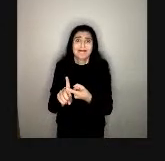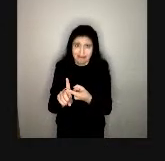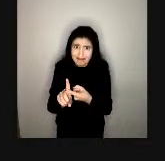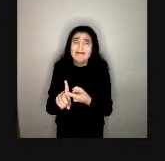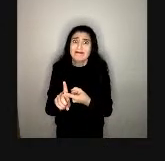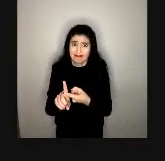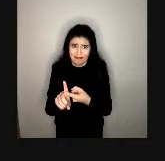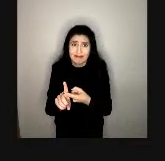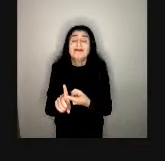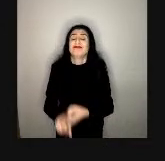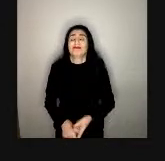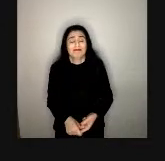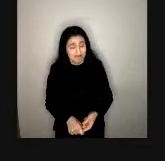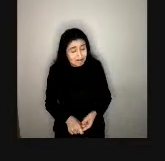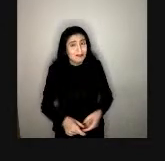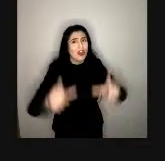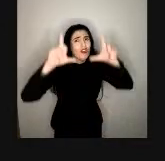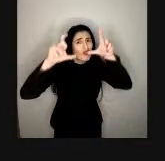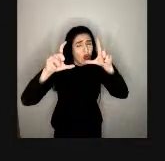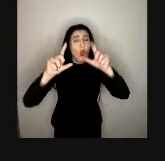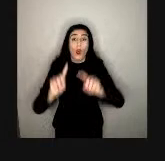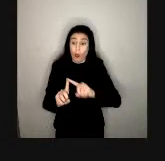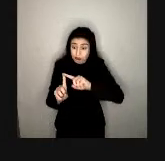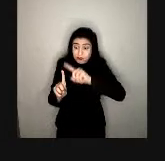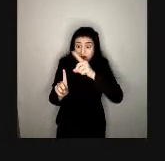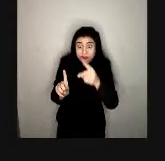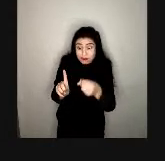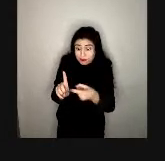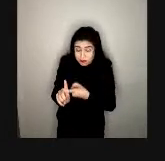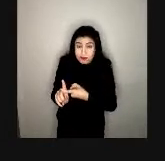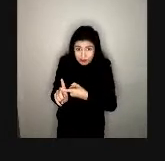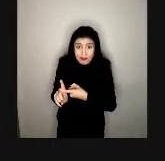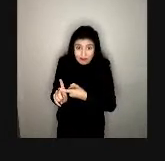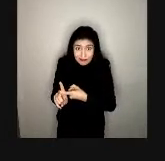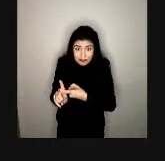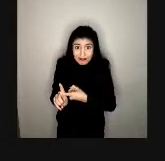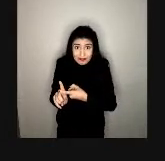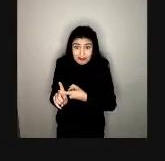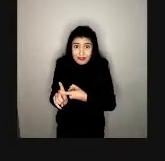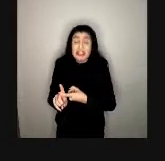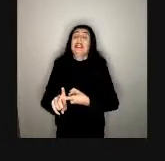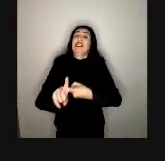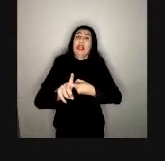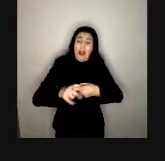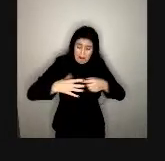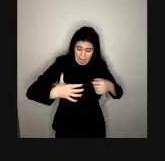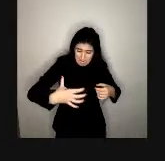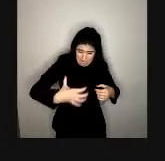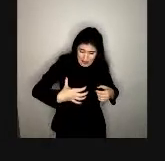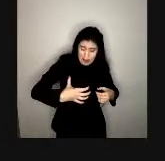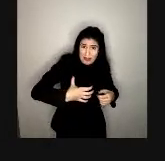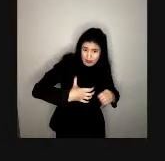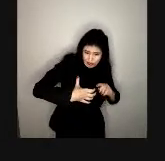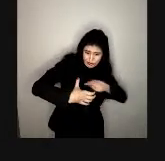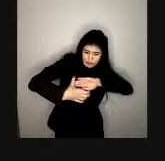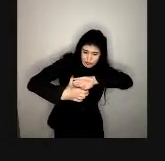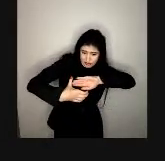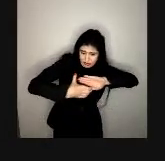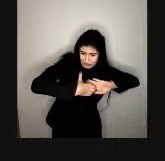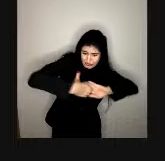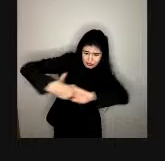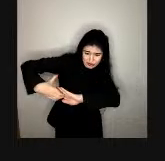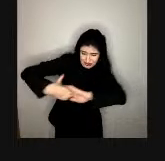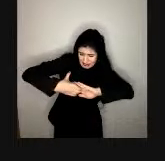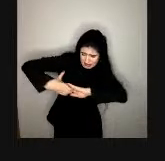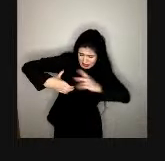livro tem uma foto dela, que ela está grávida, durante a gravidez teve que tirar a mama e careca. Ela falou, meu marido não vai ficar comigo.